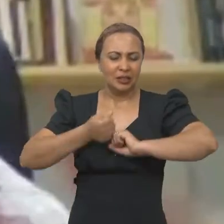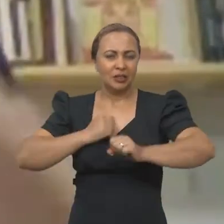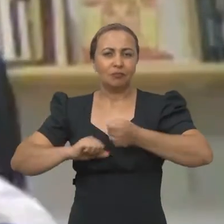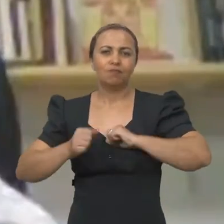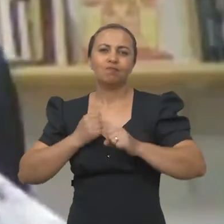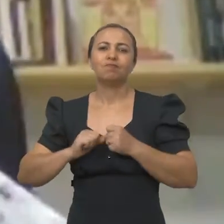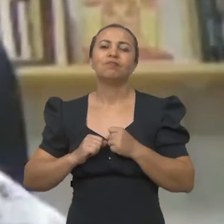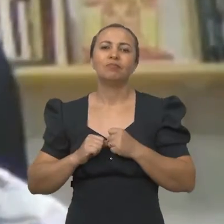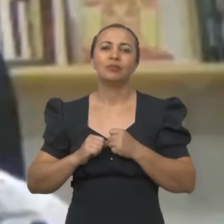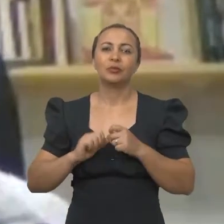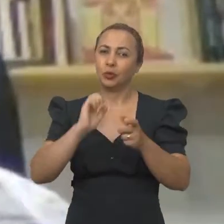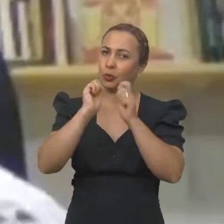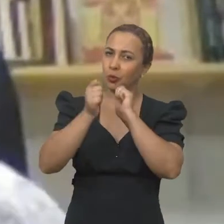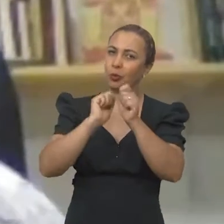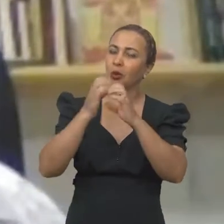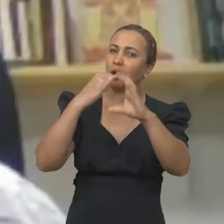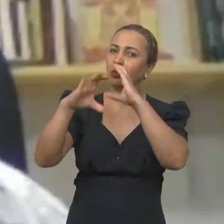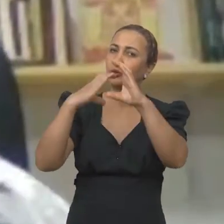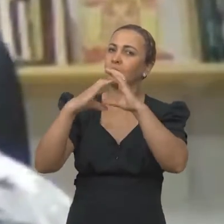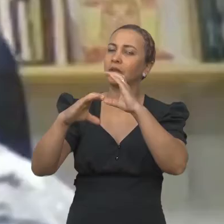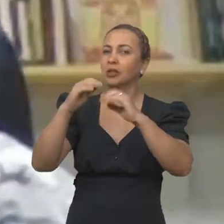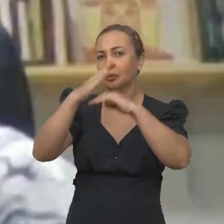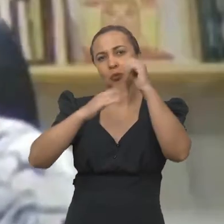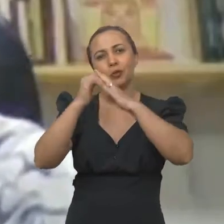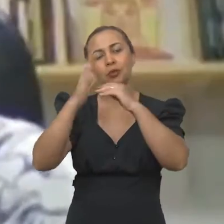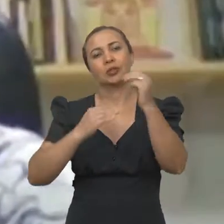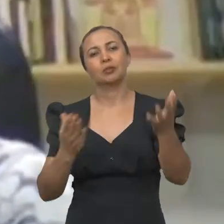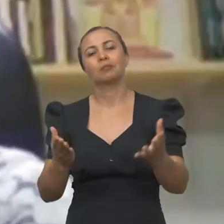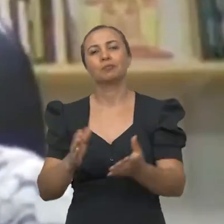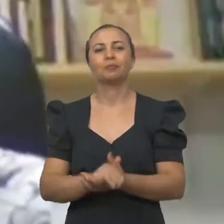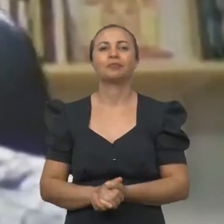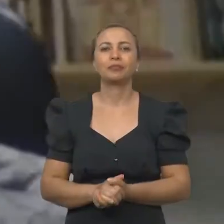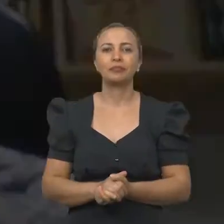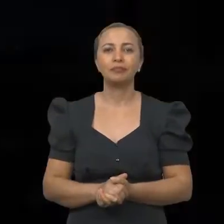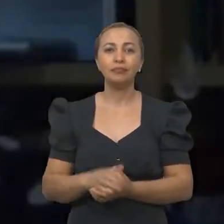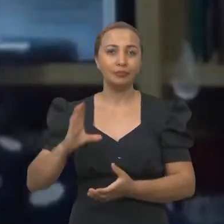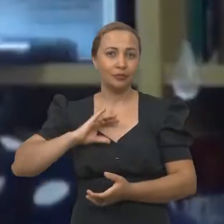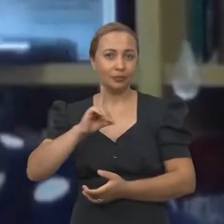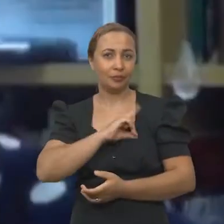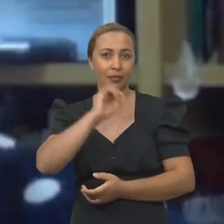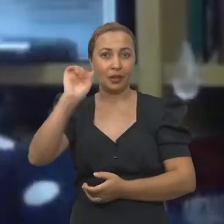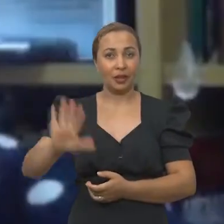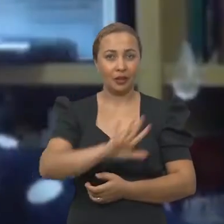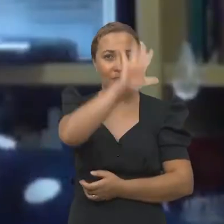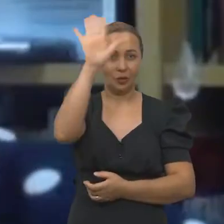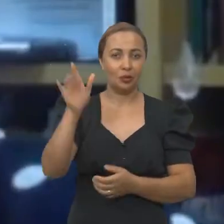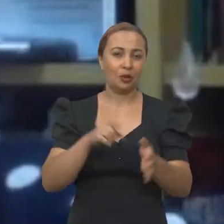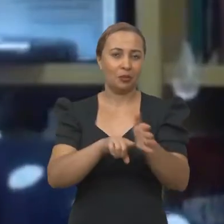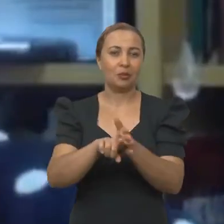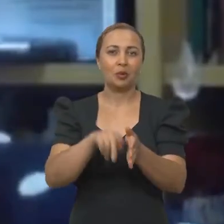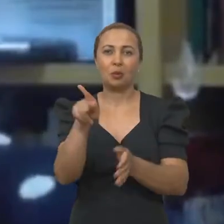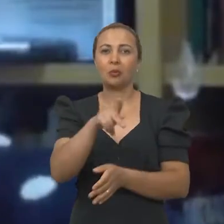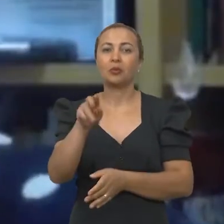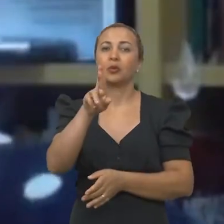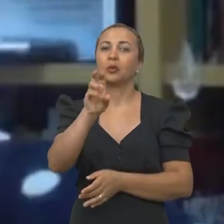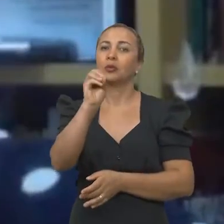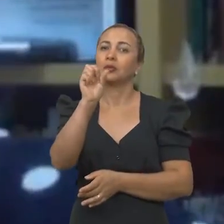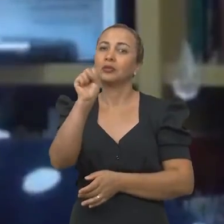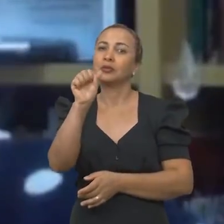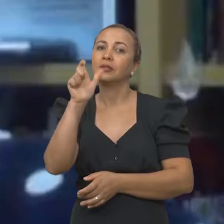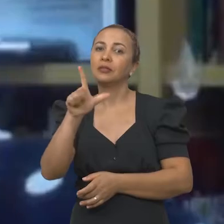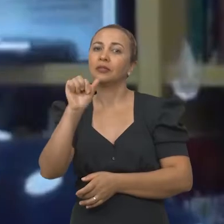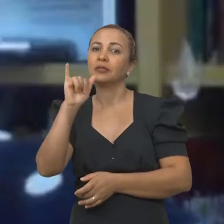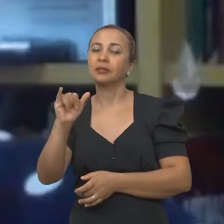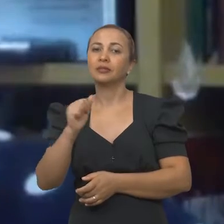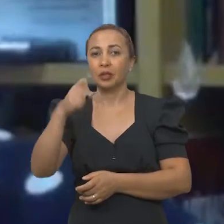medo, gera ansiedade nos comunicadores, né, nos trabalhadores em geral. A coordenadora nacional da pesquisa,